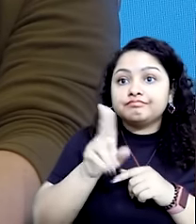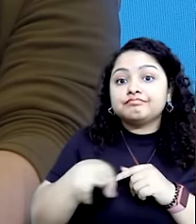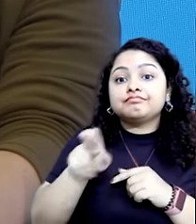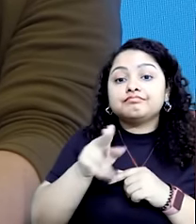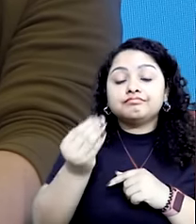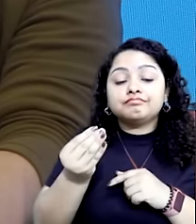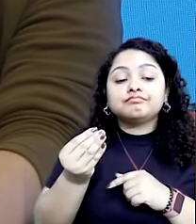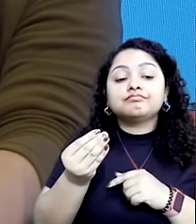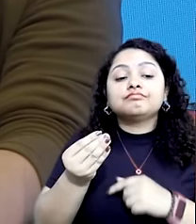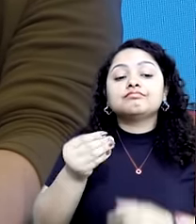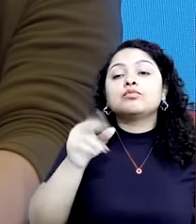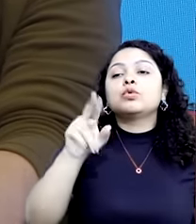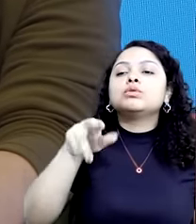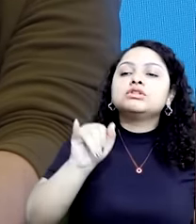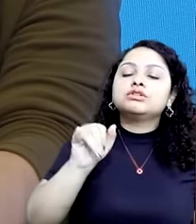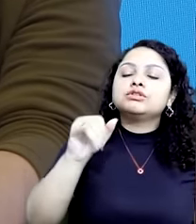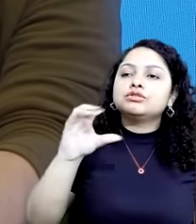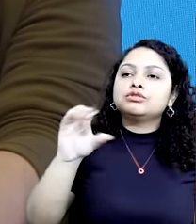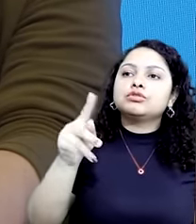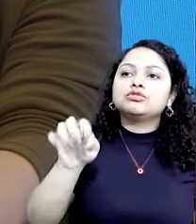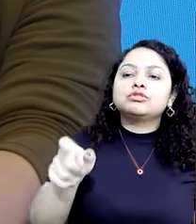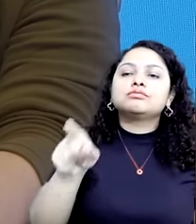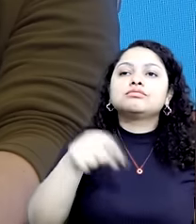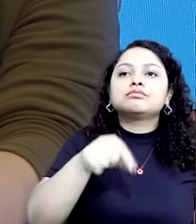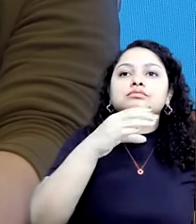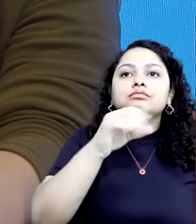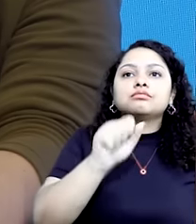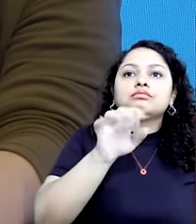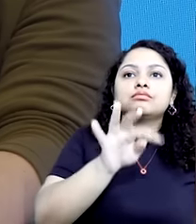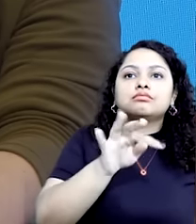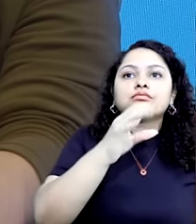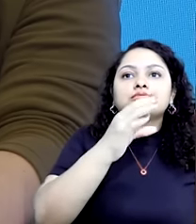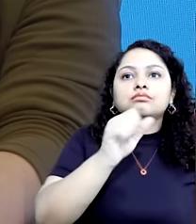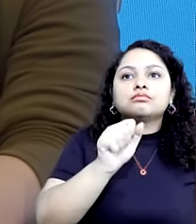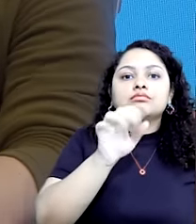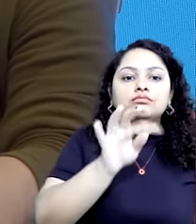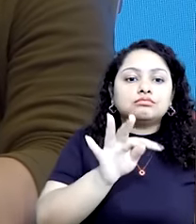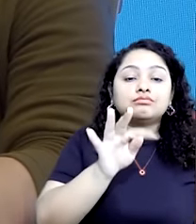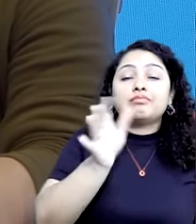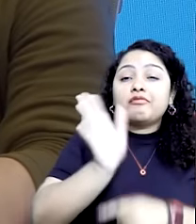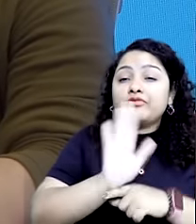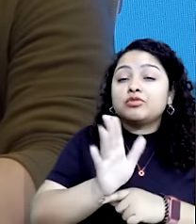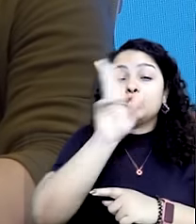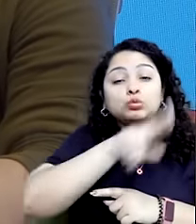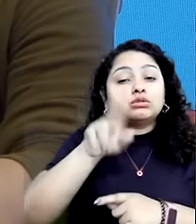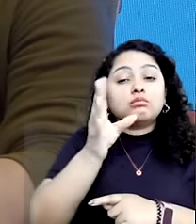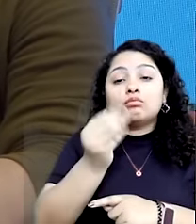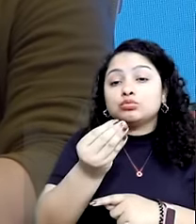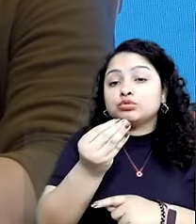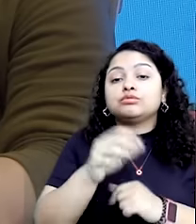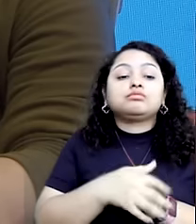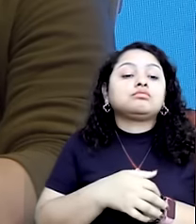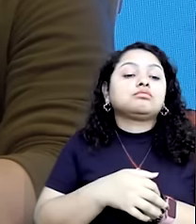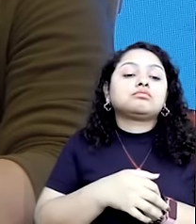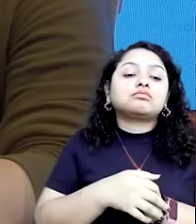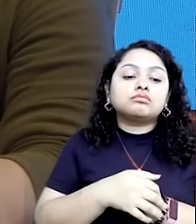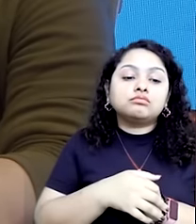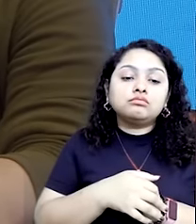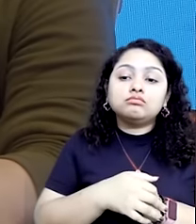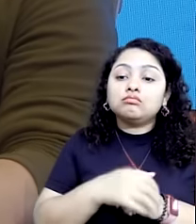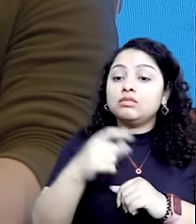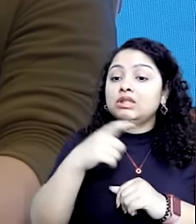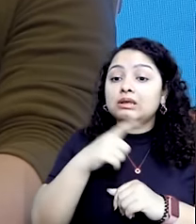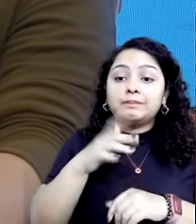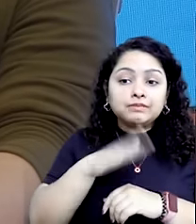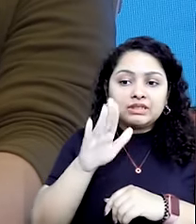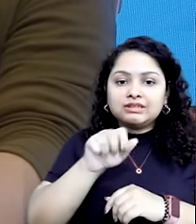é um inshot né e o capcut então PR para vídeo Eles são muito utilizados até mesmo ainda mais o capcut Hoje ele já tem né